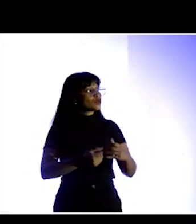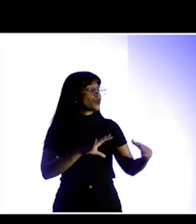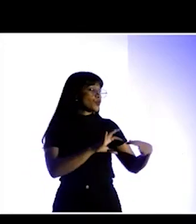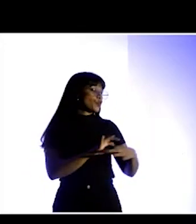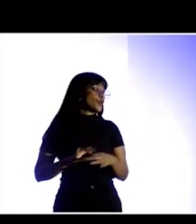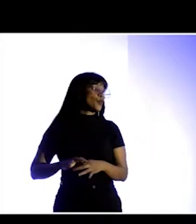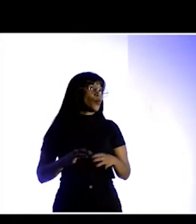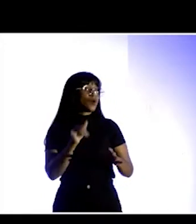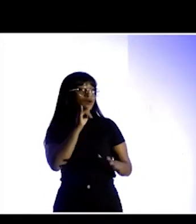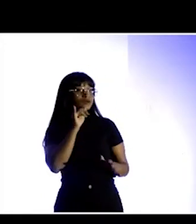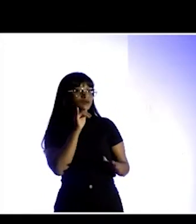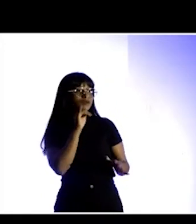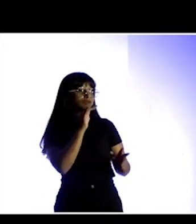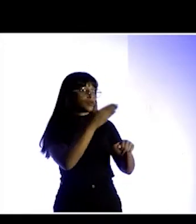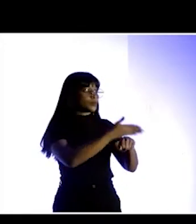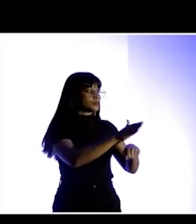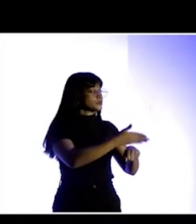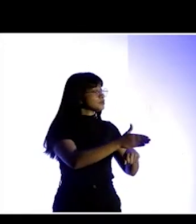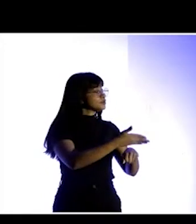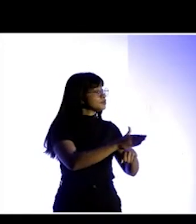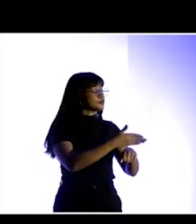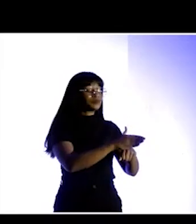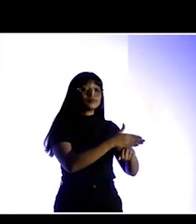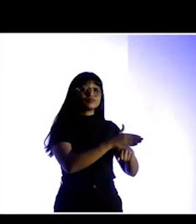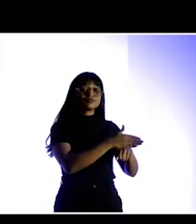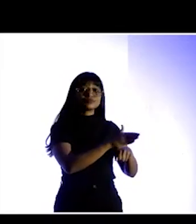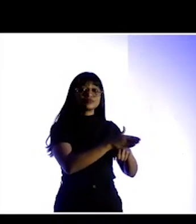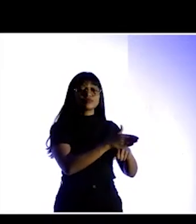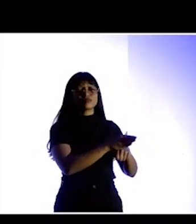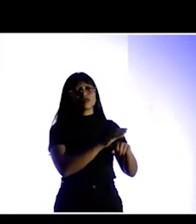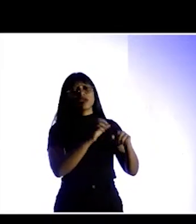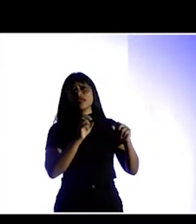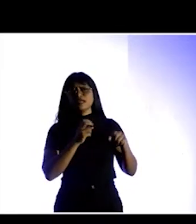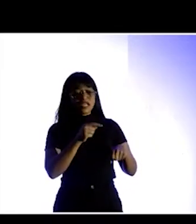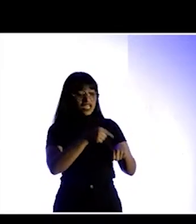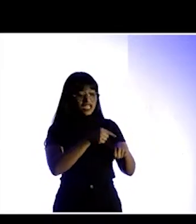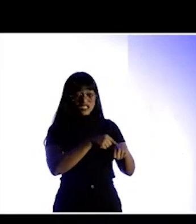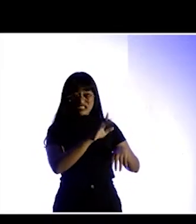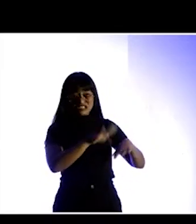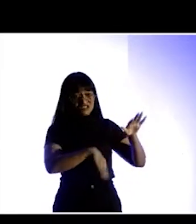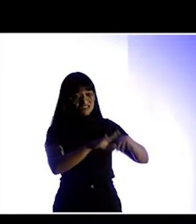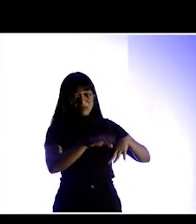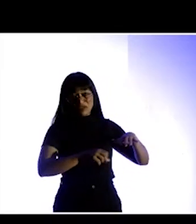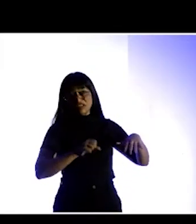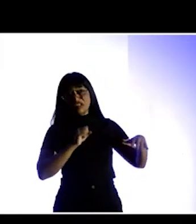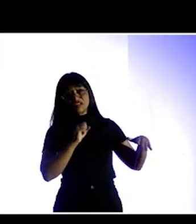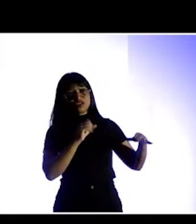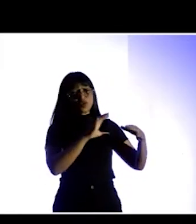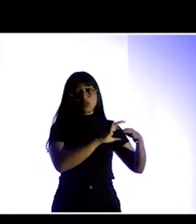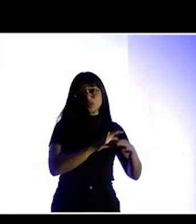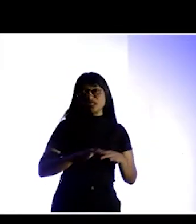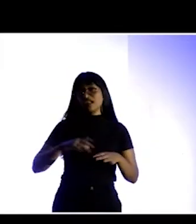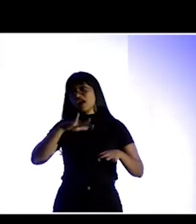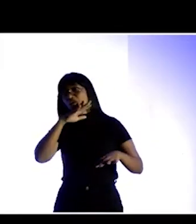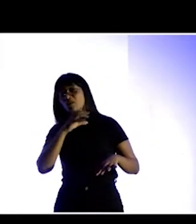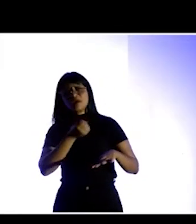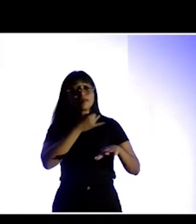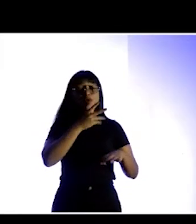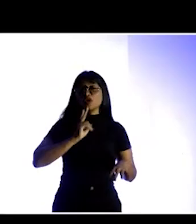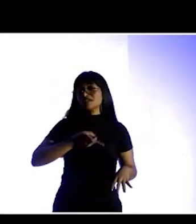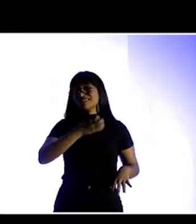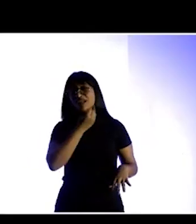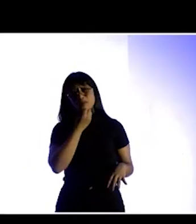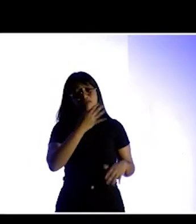exemplo, capacitação. Em qualquer cenário, ela sempre vai ser uma boa medida. Educação ambiental, diminuir perdas no